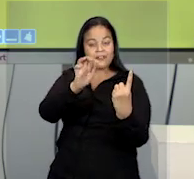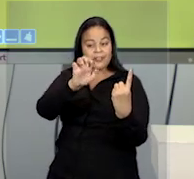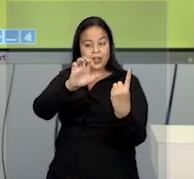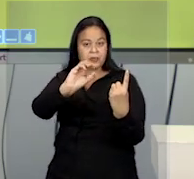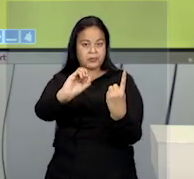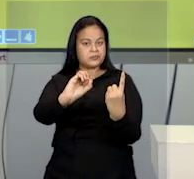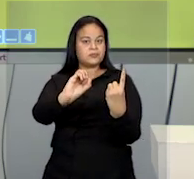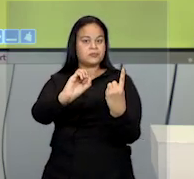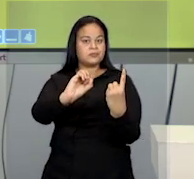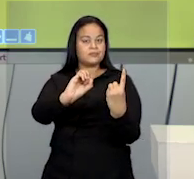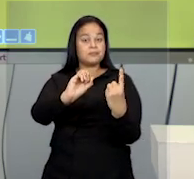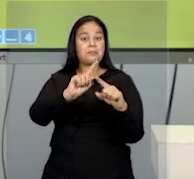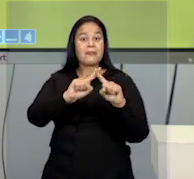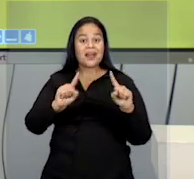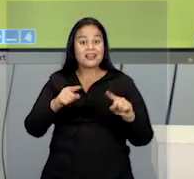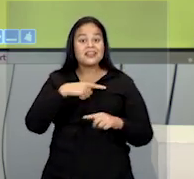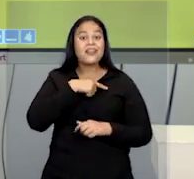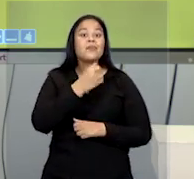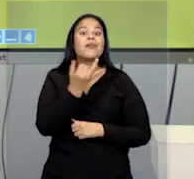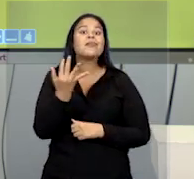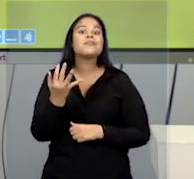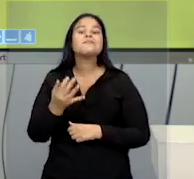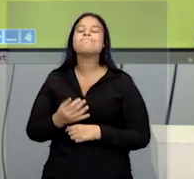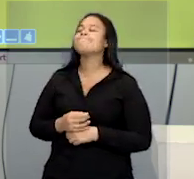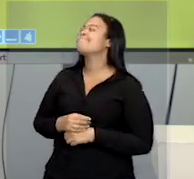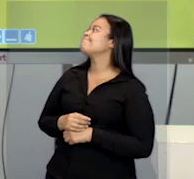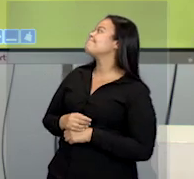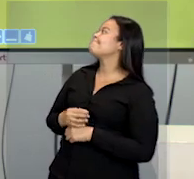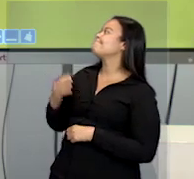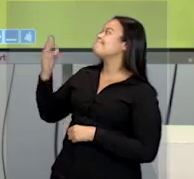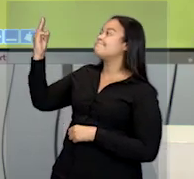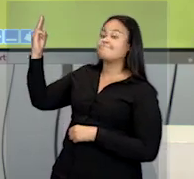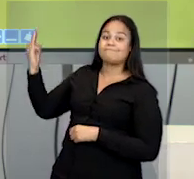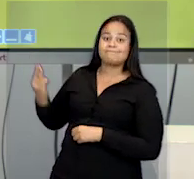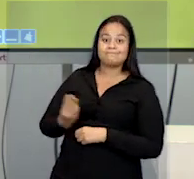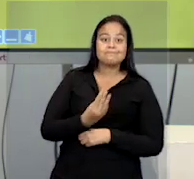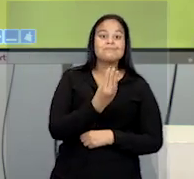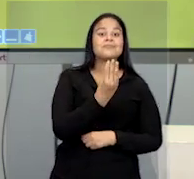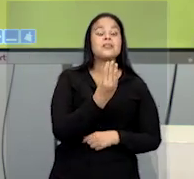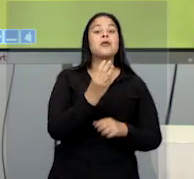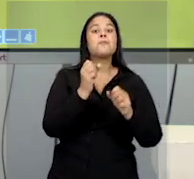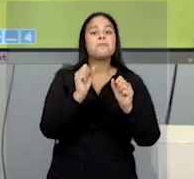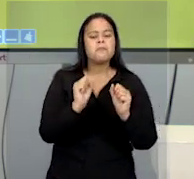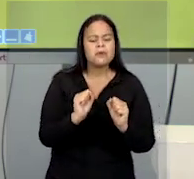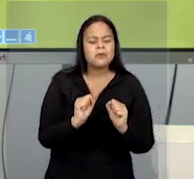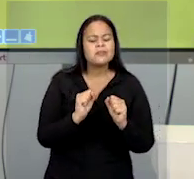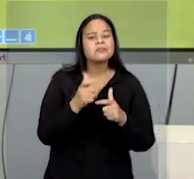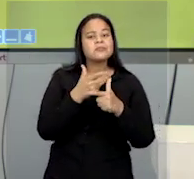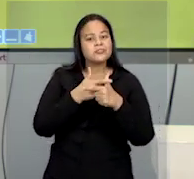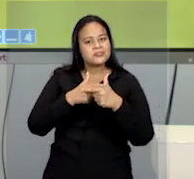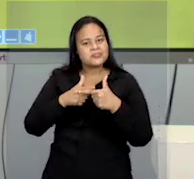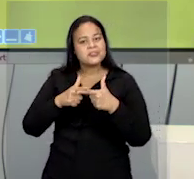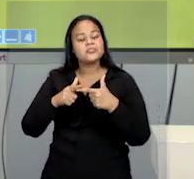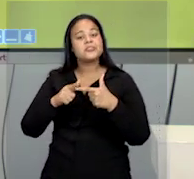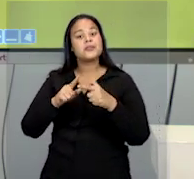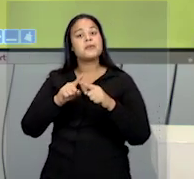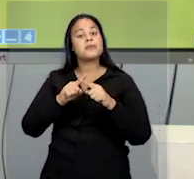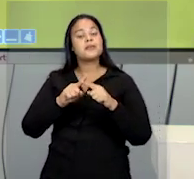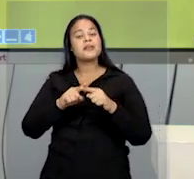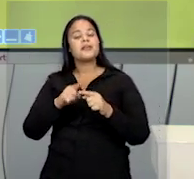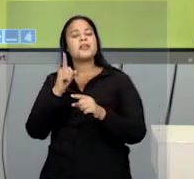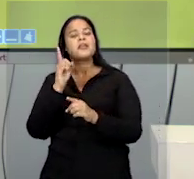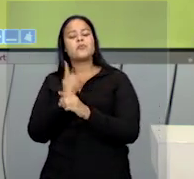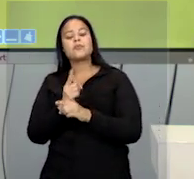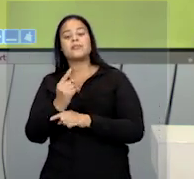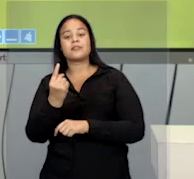Acontece que aqui eu tenho 3 mols, olha. Você pode muito bem dividir por 3 ali e chegar na conclusão de 1. Mas